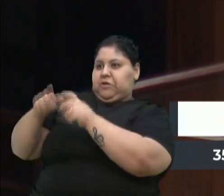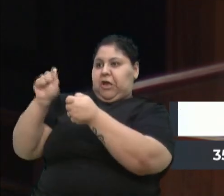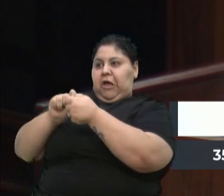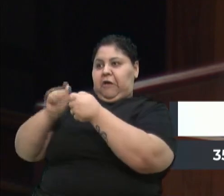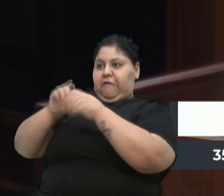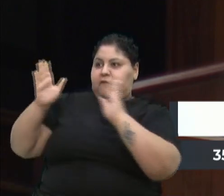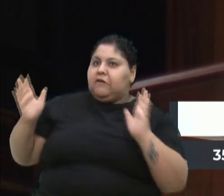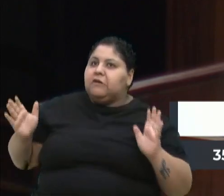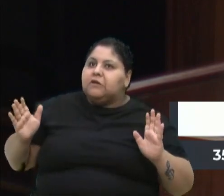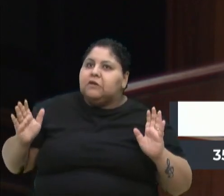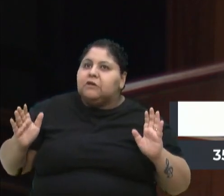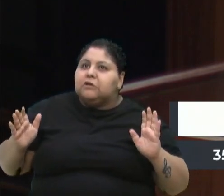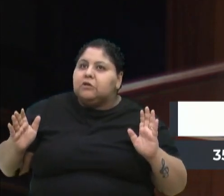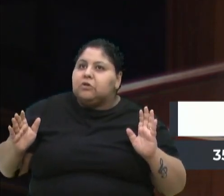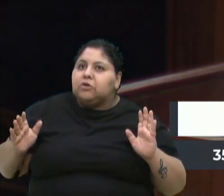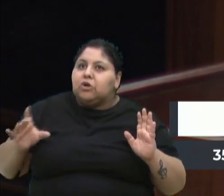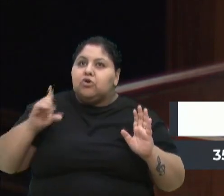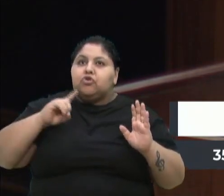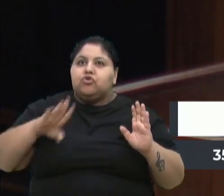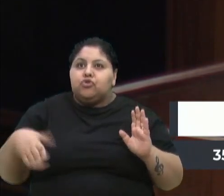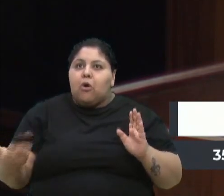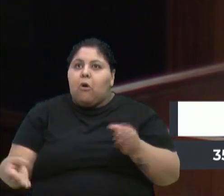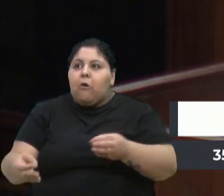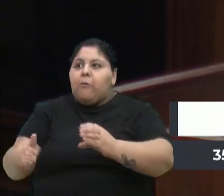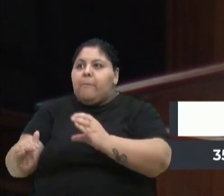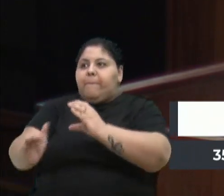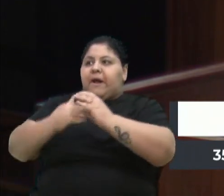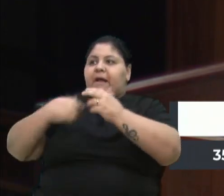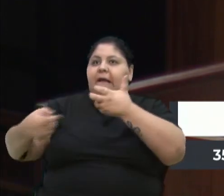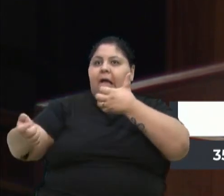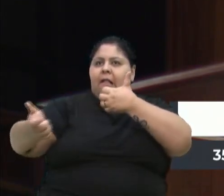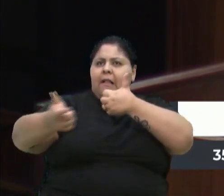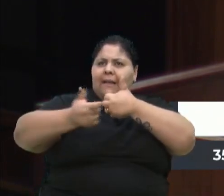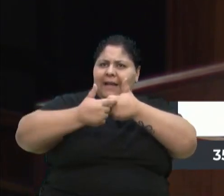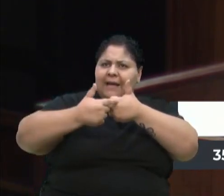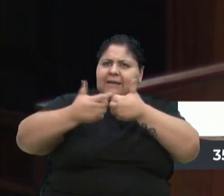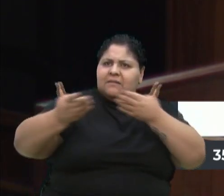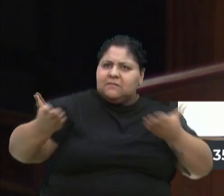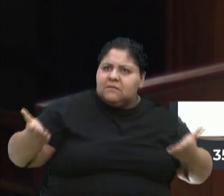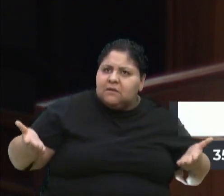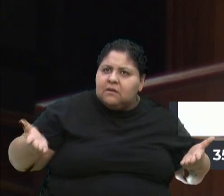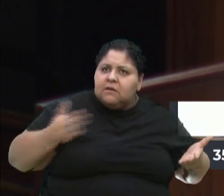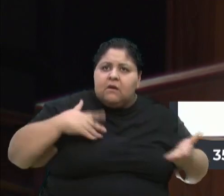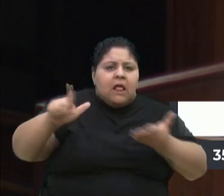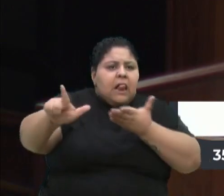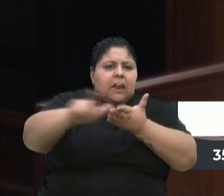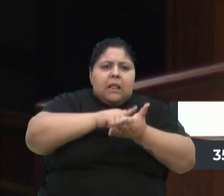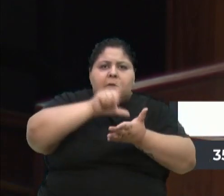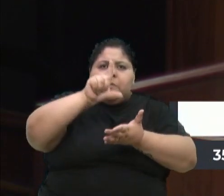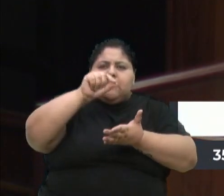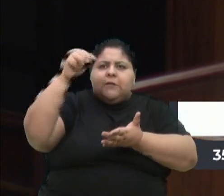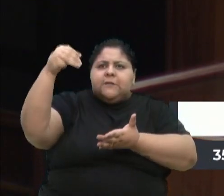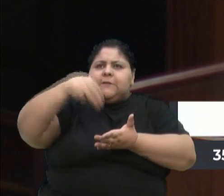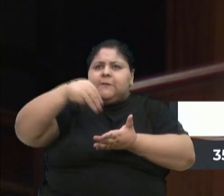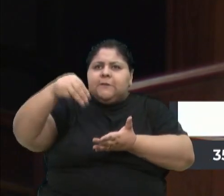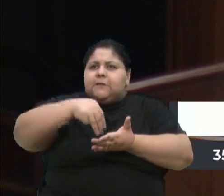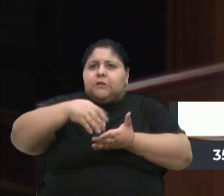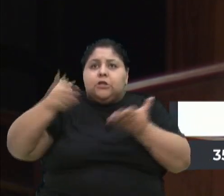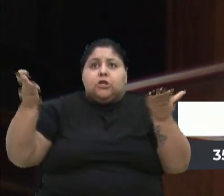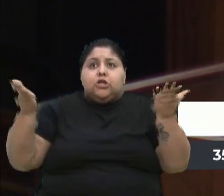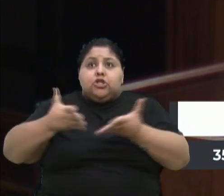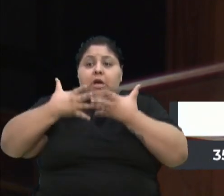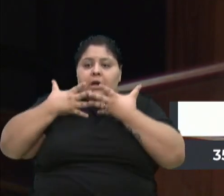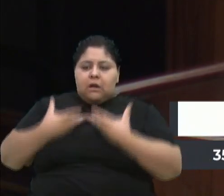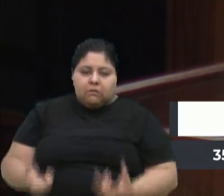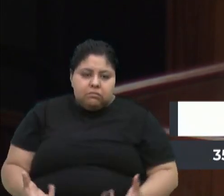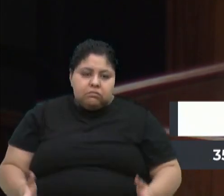Só para ganhar curtida, para ganhar likes? Eu estou aqui, olha, limpando. Eu limpo 10 minutos lá, varro minha casa, já fico cansado. Vou fazer